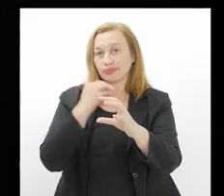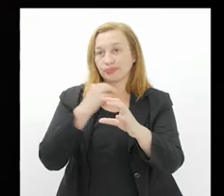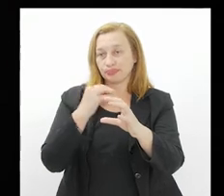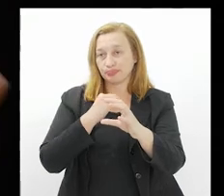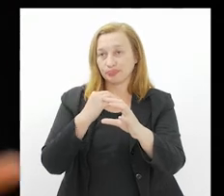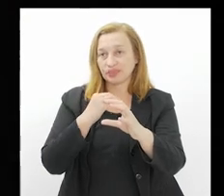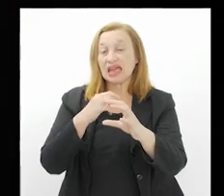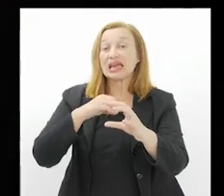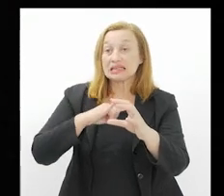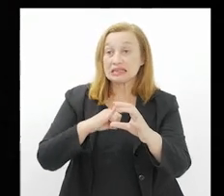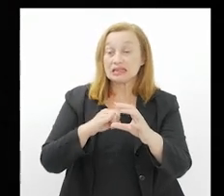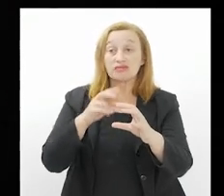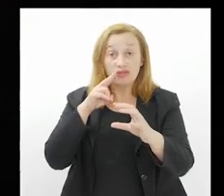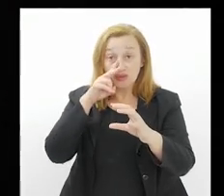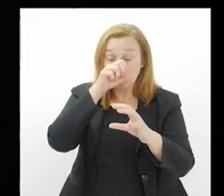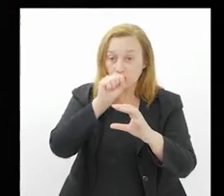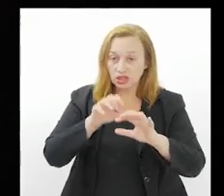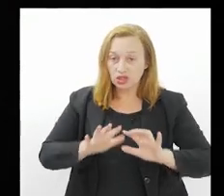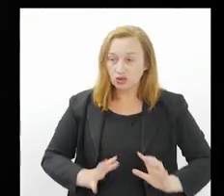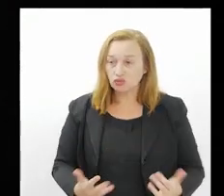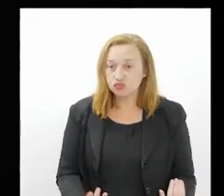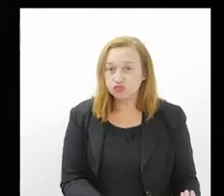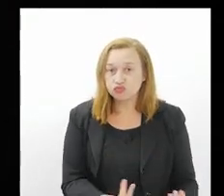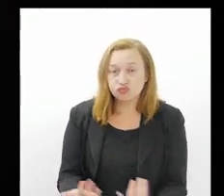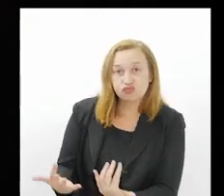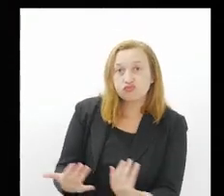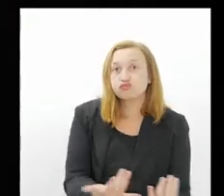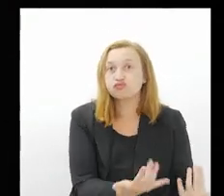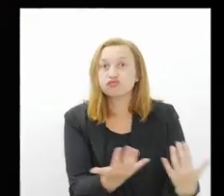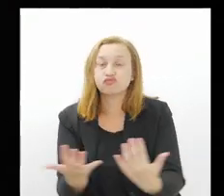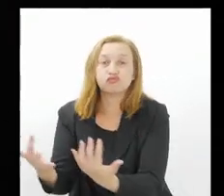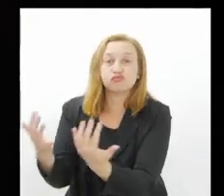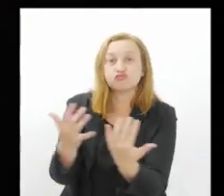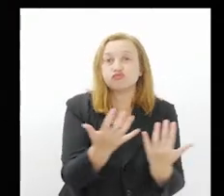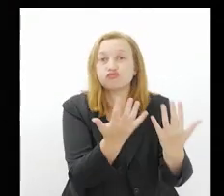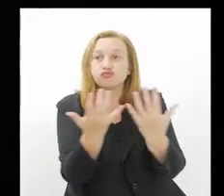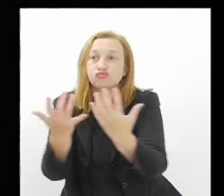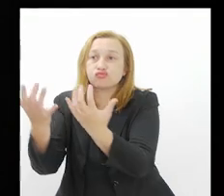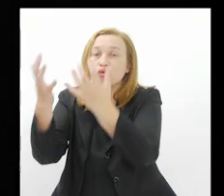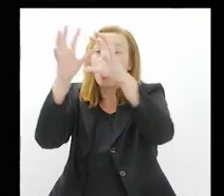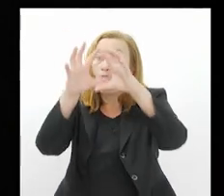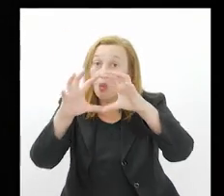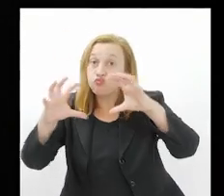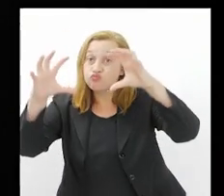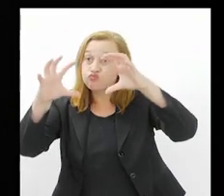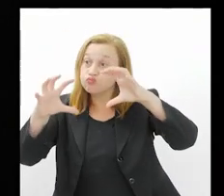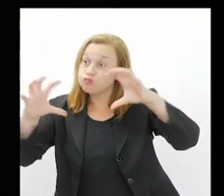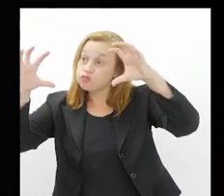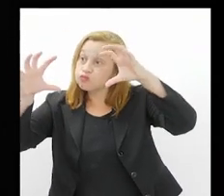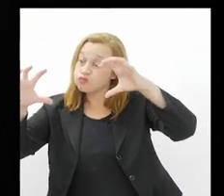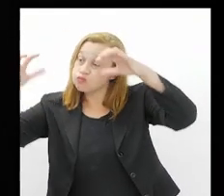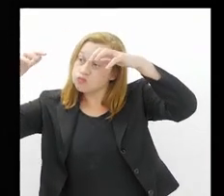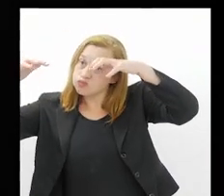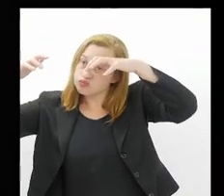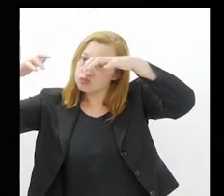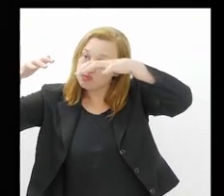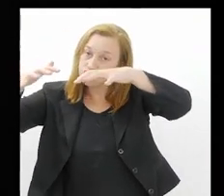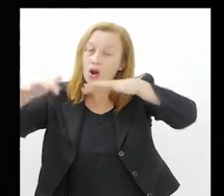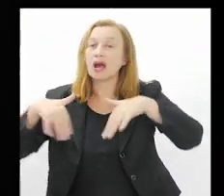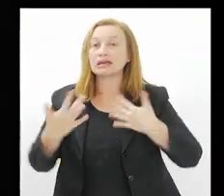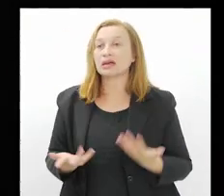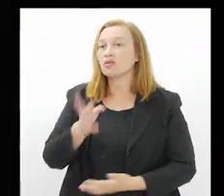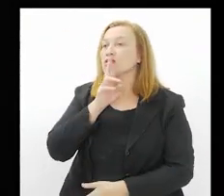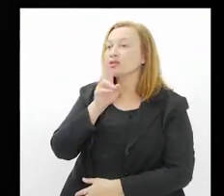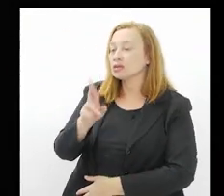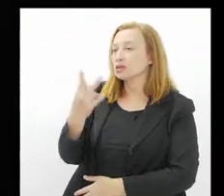eu vou prejudicar a formação de nuvens, né? Que é o que, em geral, a gente observa em temporadas de muito queimada, na Amazônia,